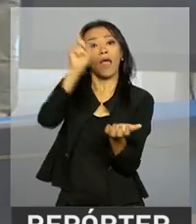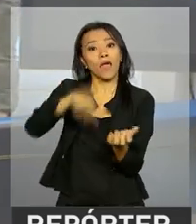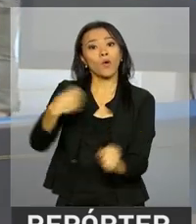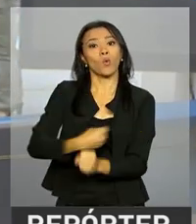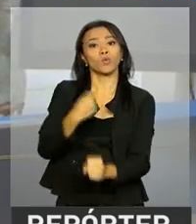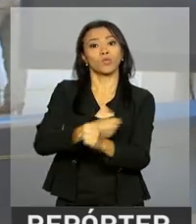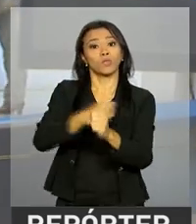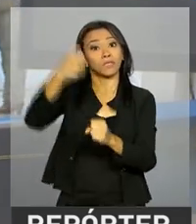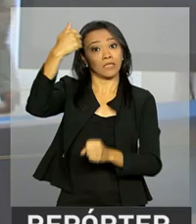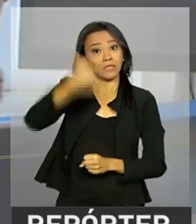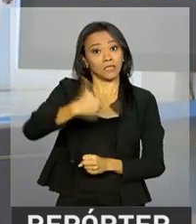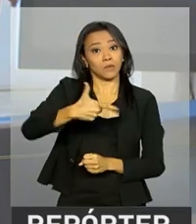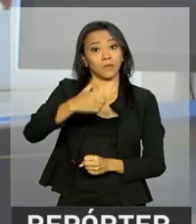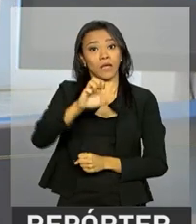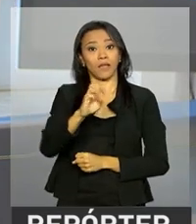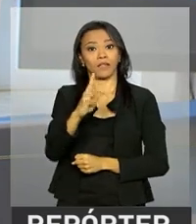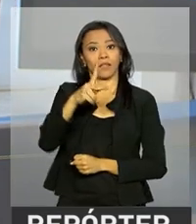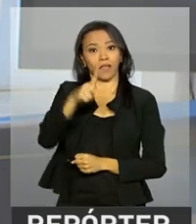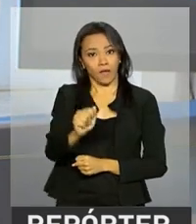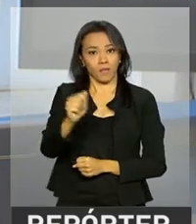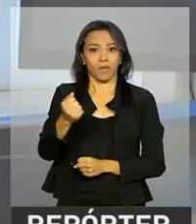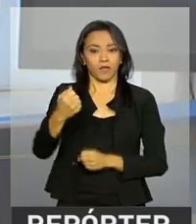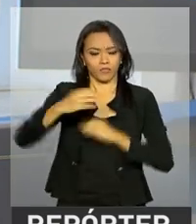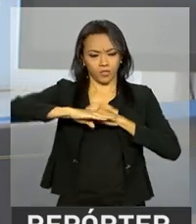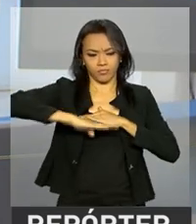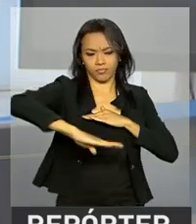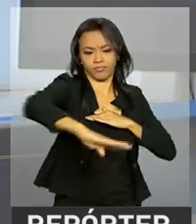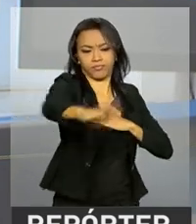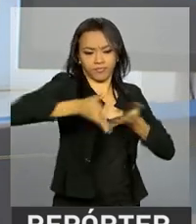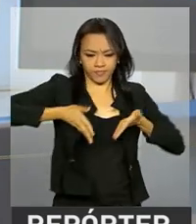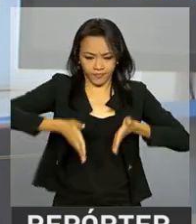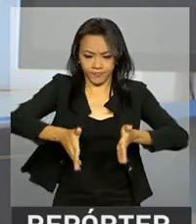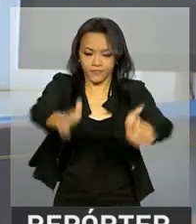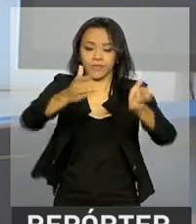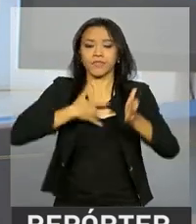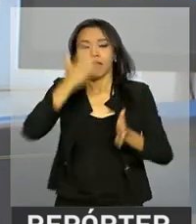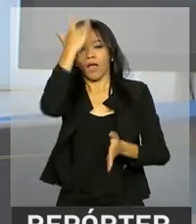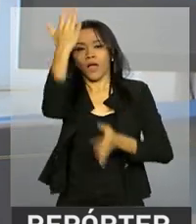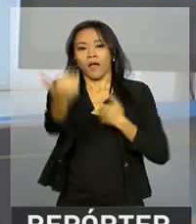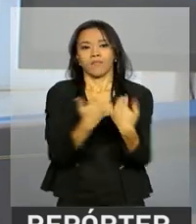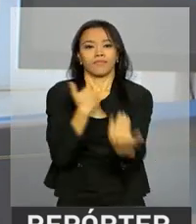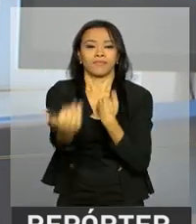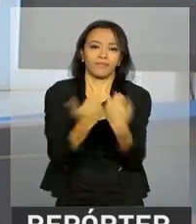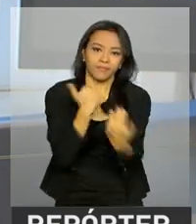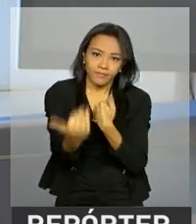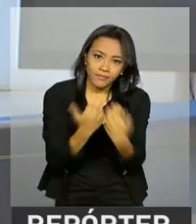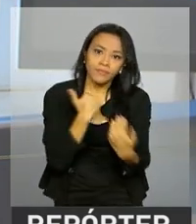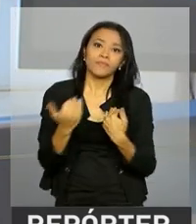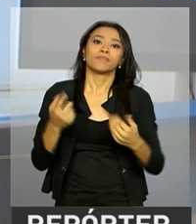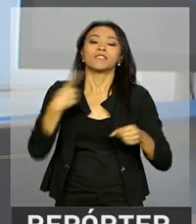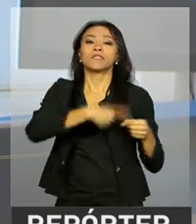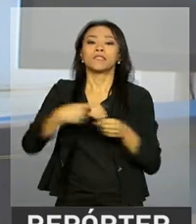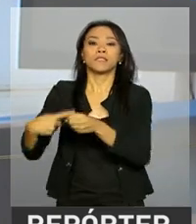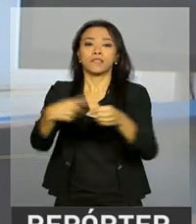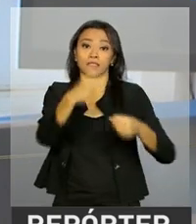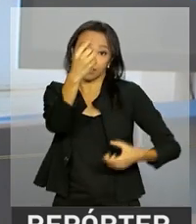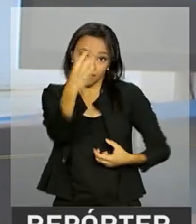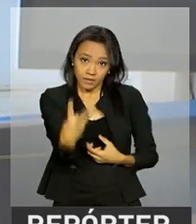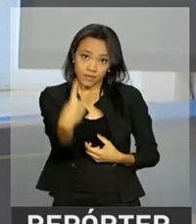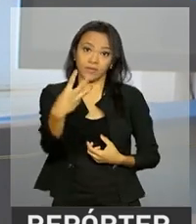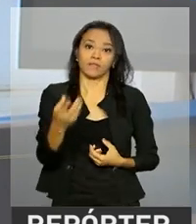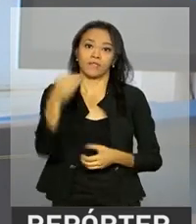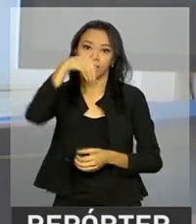da perimetral Metropolitana e vai ajudar a desafogar o tráfego nos municípios de Olinda Paulista e